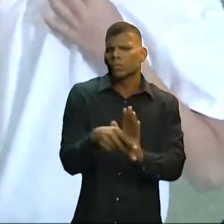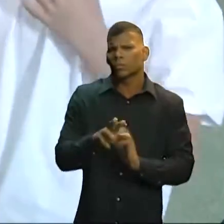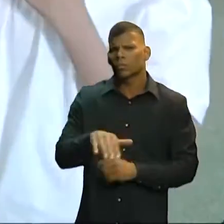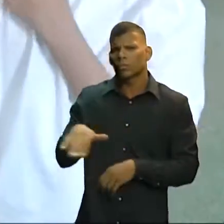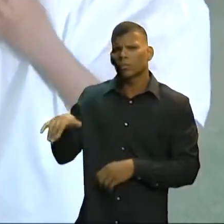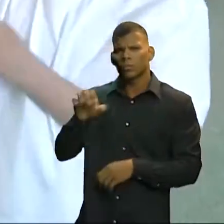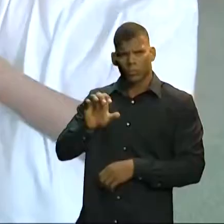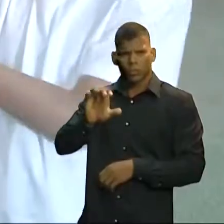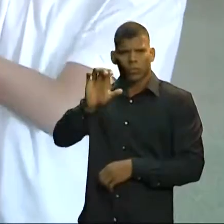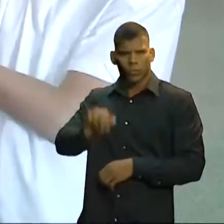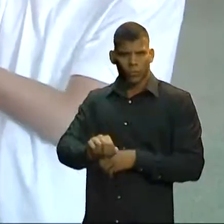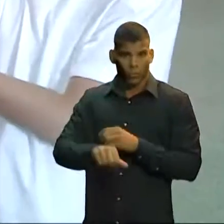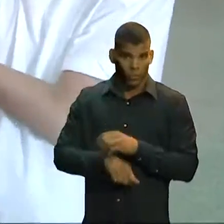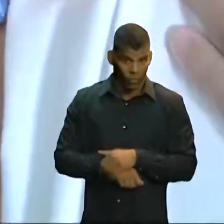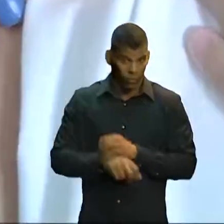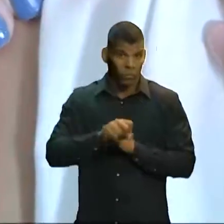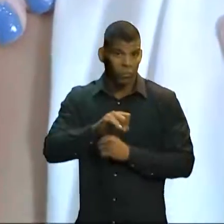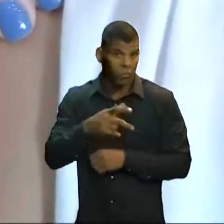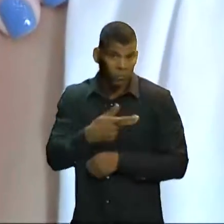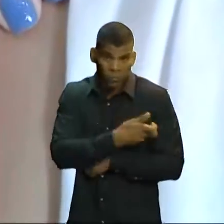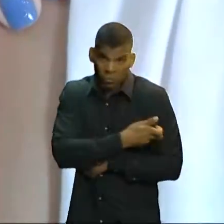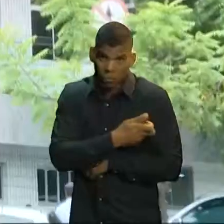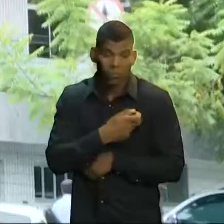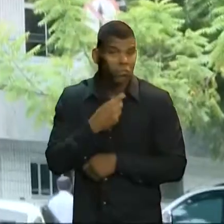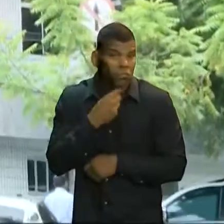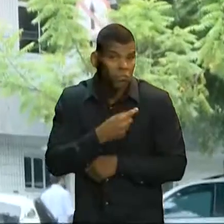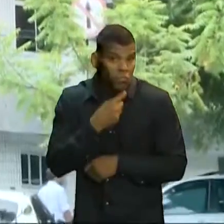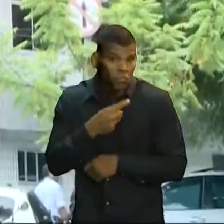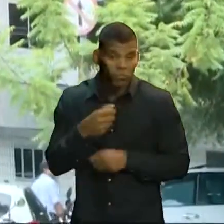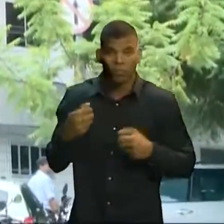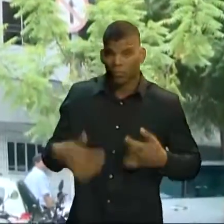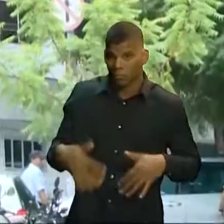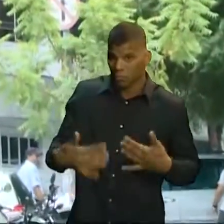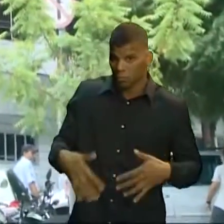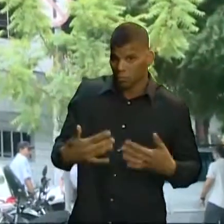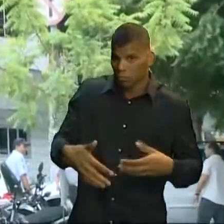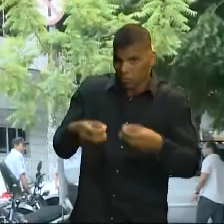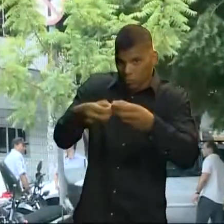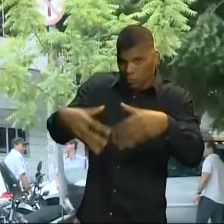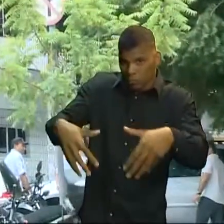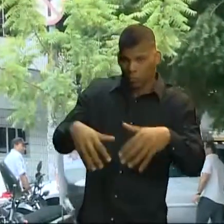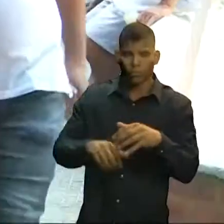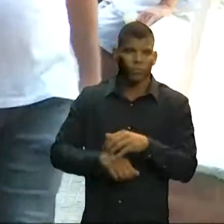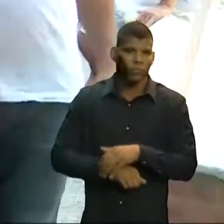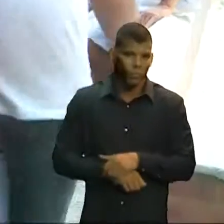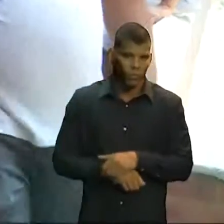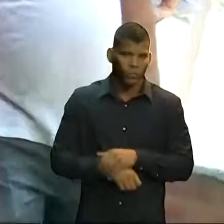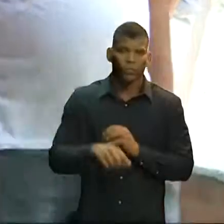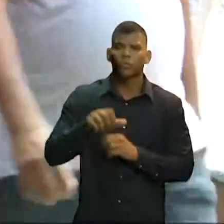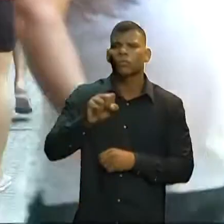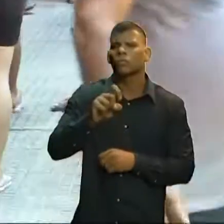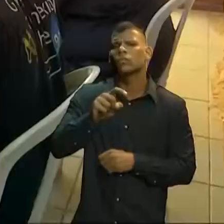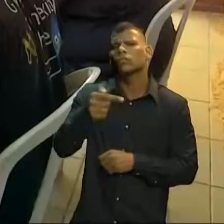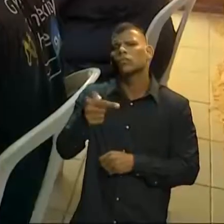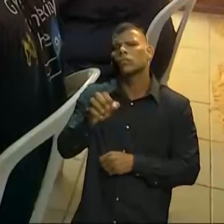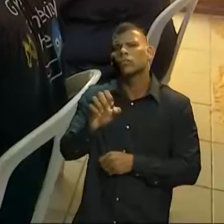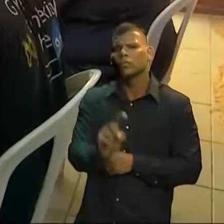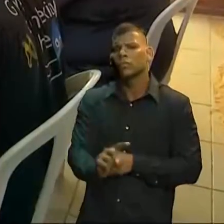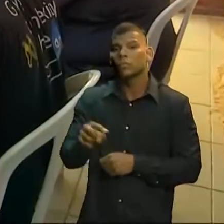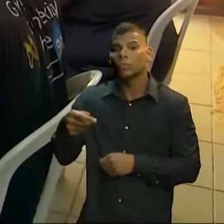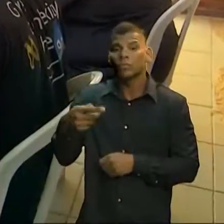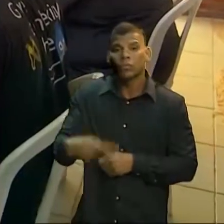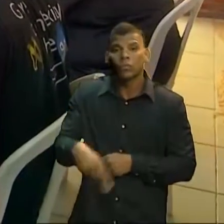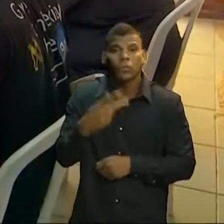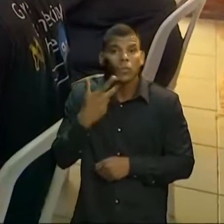não cumprimento pode gerar penalidades para os pais. Mais de 870 mil cearenses estão em